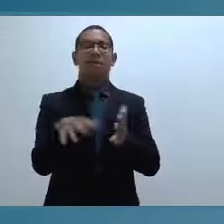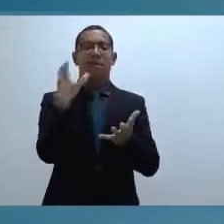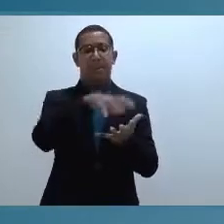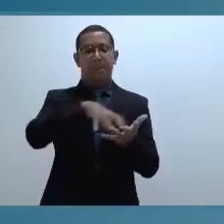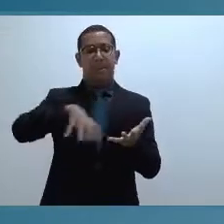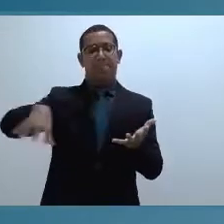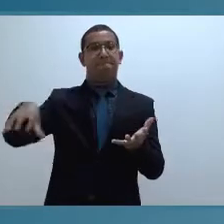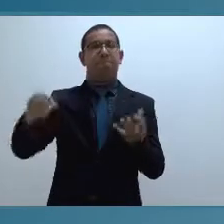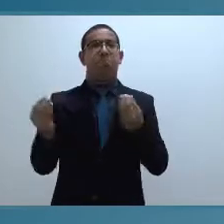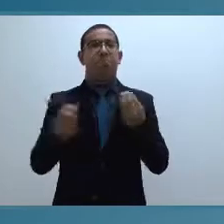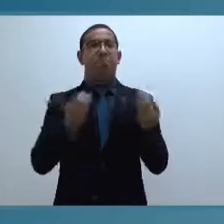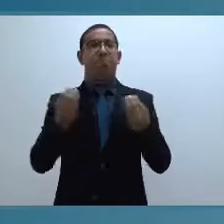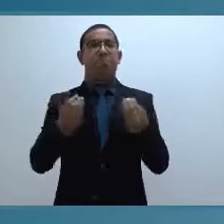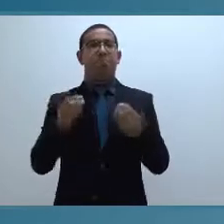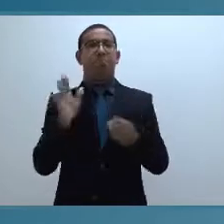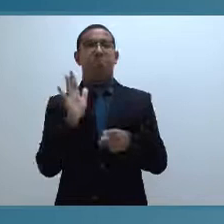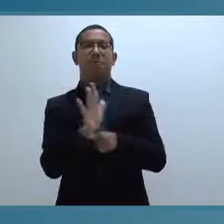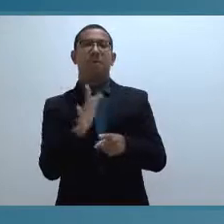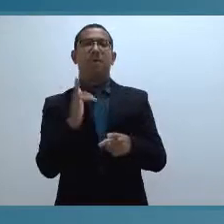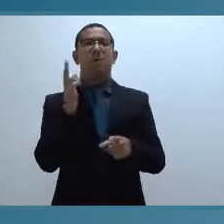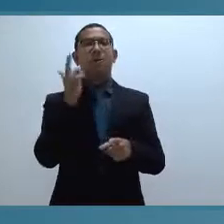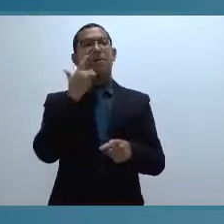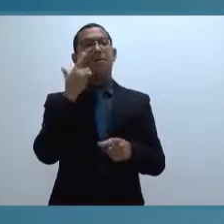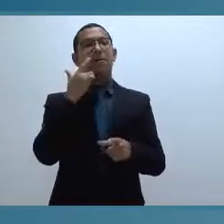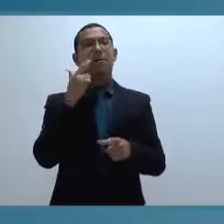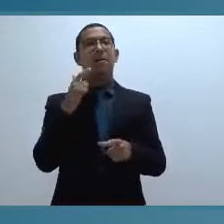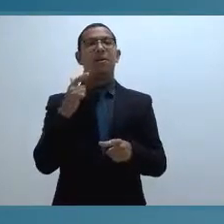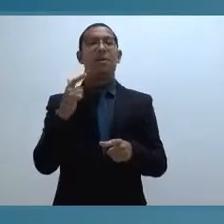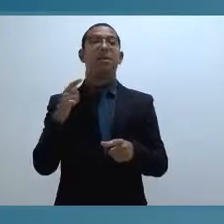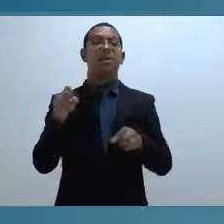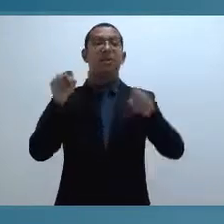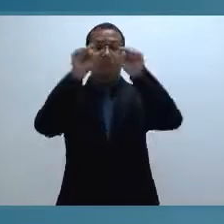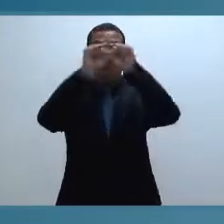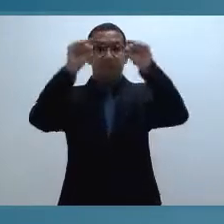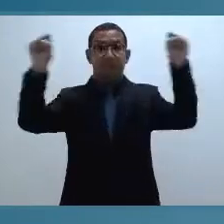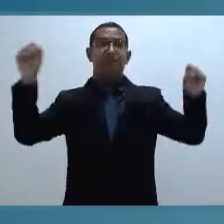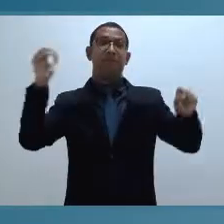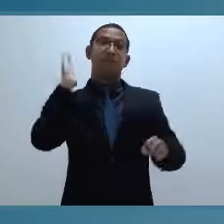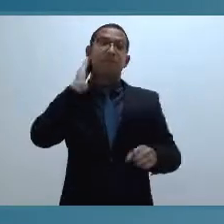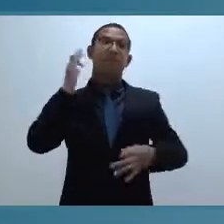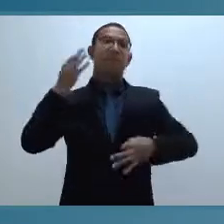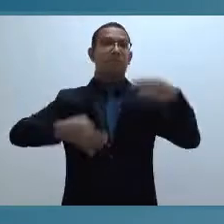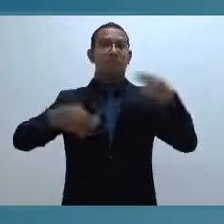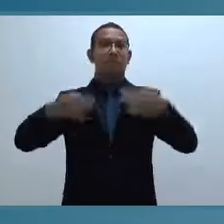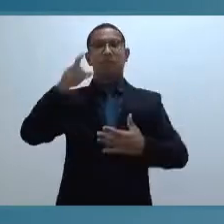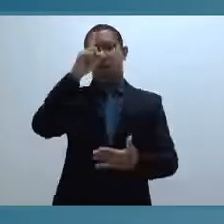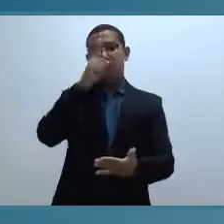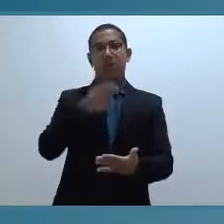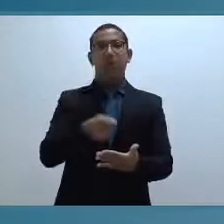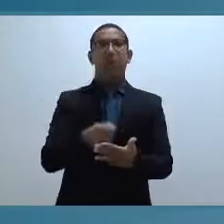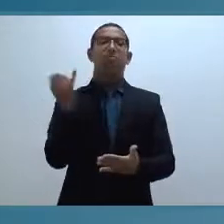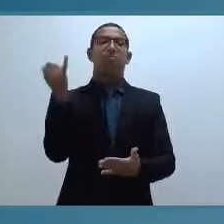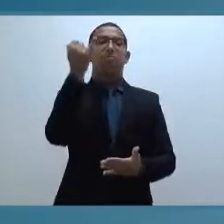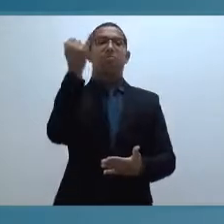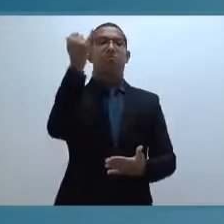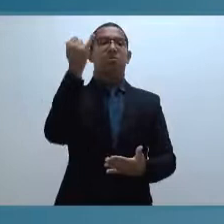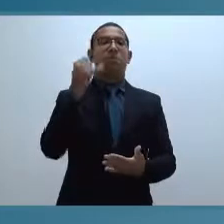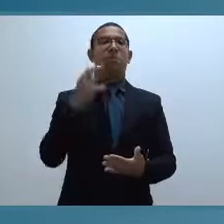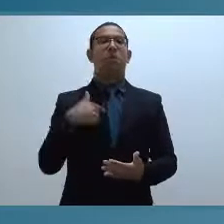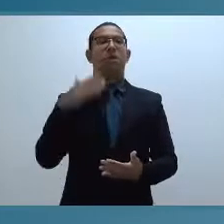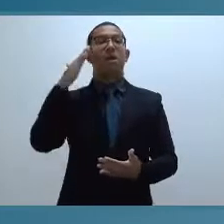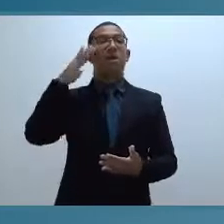judiciária, caberá ao Tribunal de Justiça do Estado do Pará em sua formação. Neste sentido, entendo que